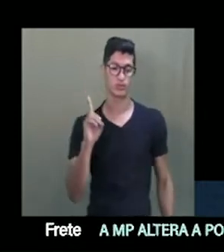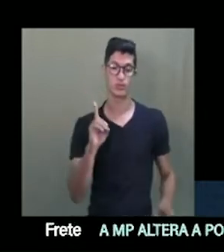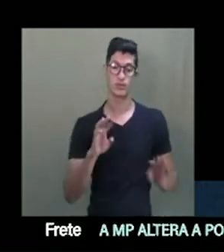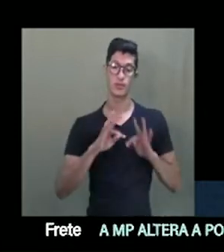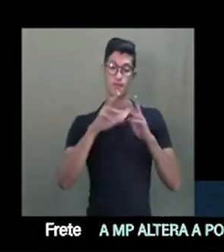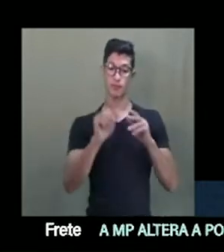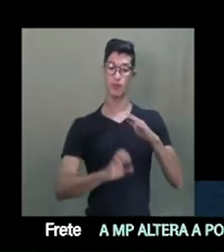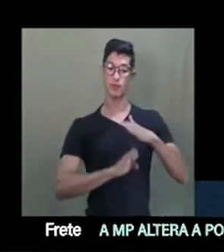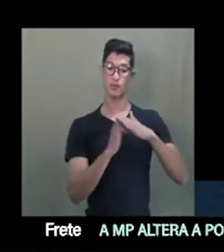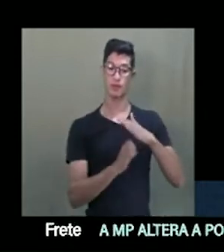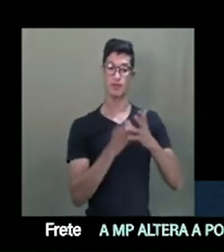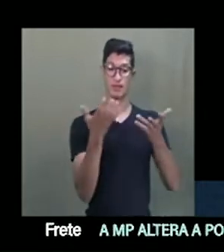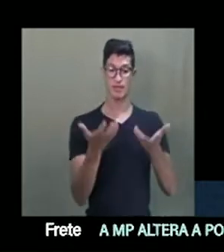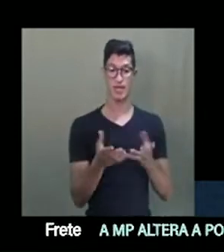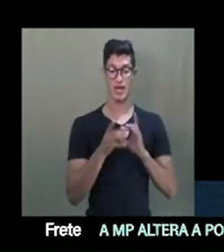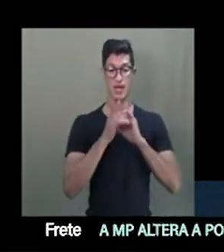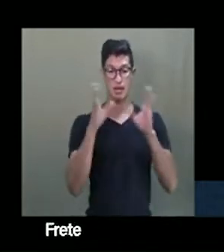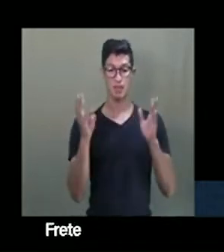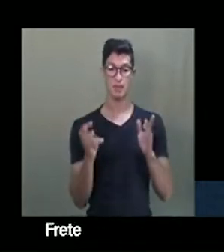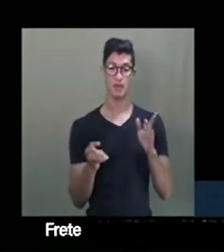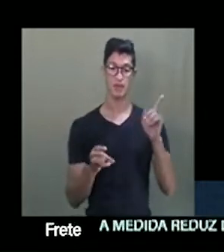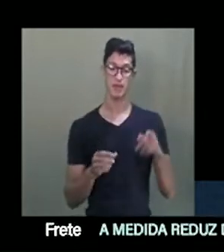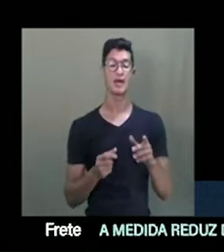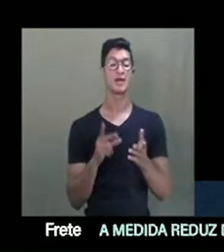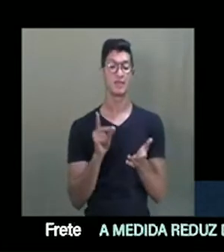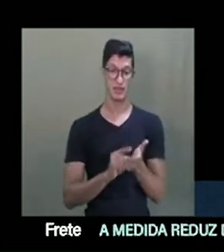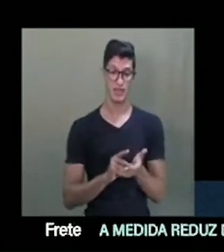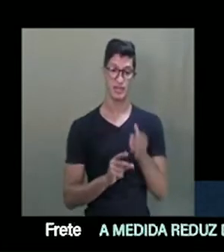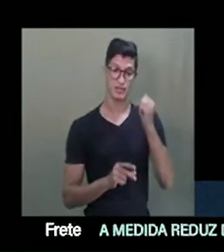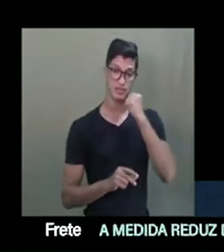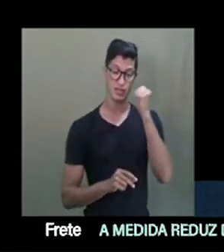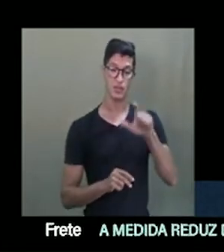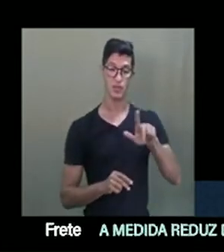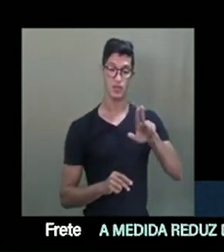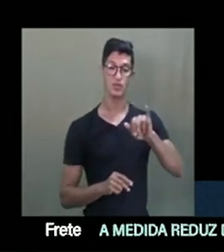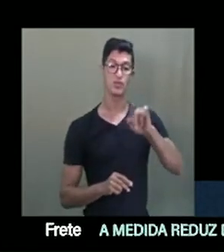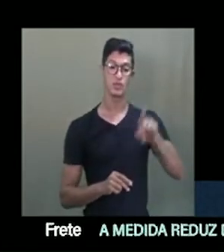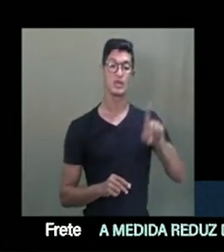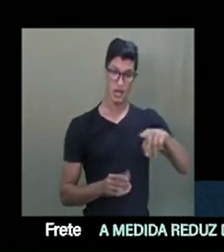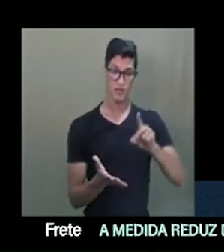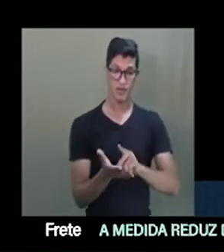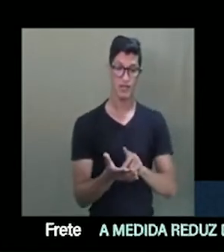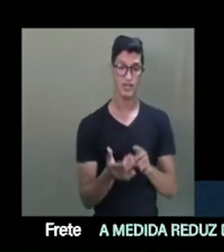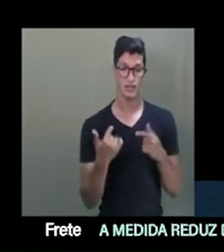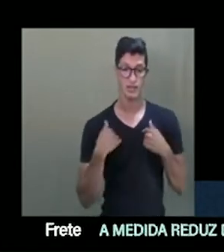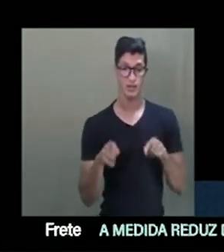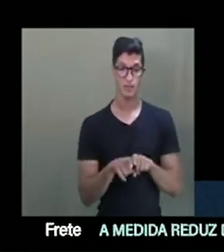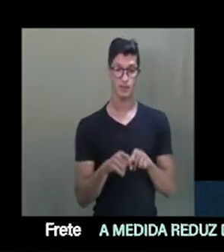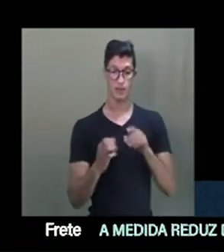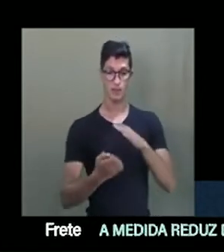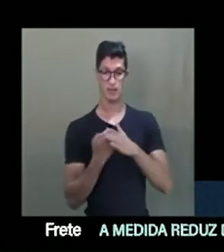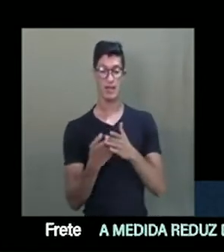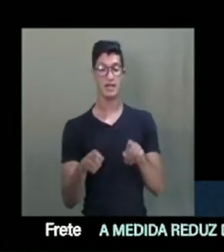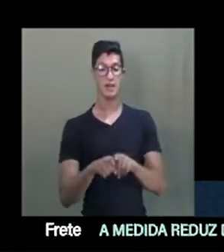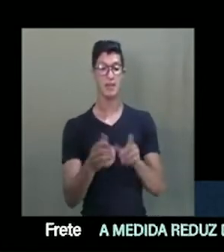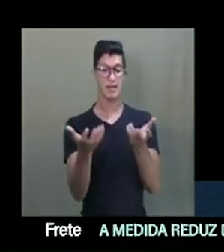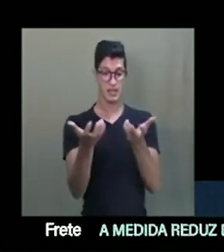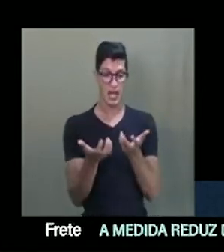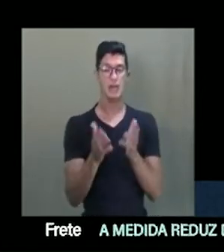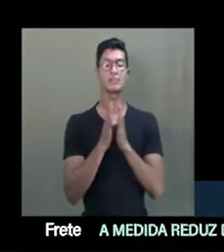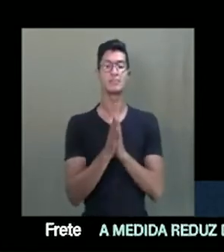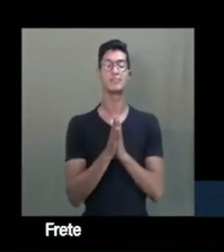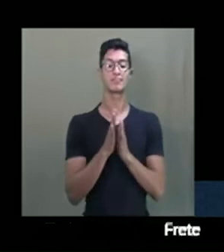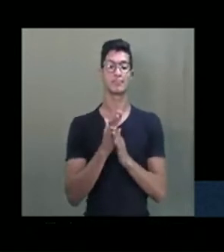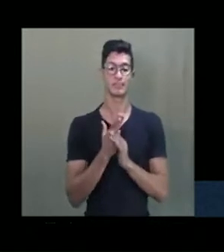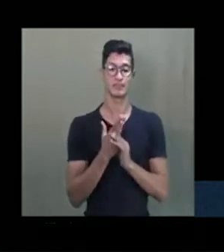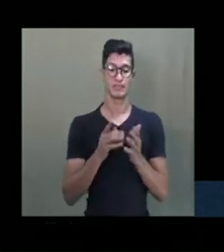Todo empresário quer democracia. É verdade, senador Luiz do Carmo, é verdade. Eu, inclusive, como empresário, também quero e prezo,